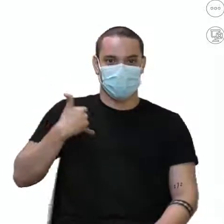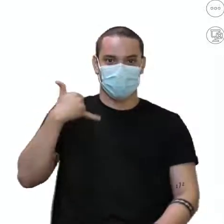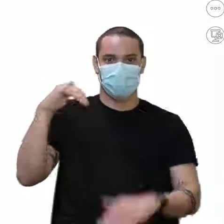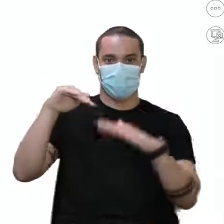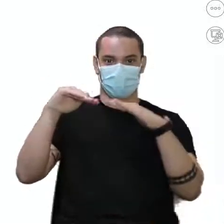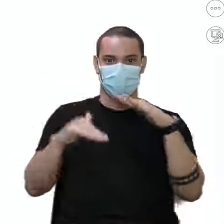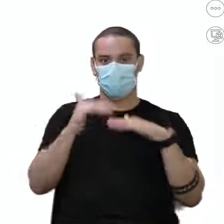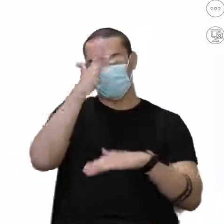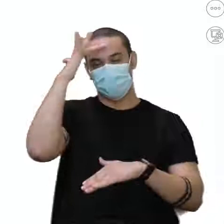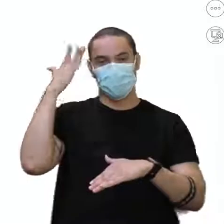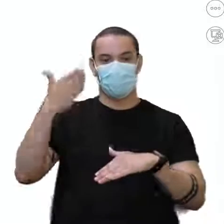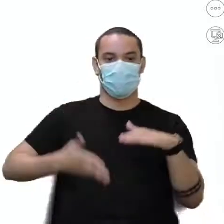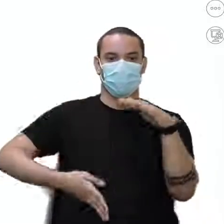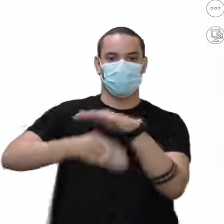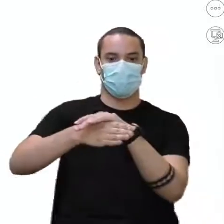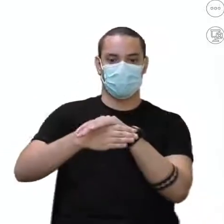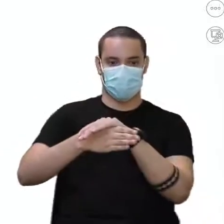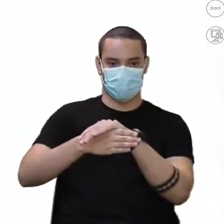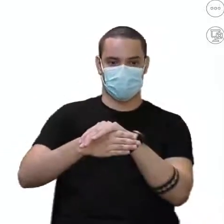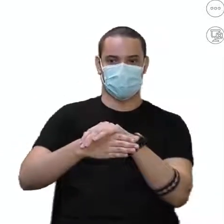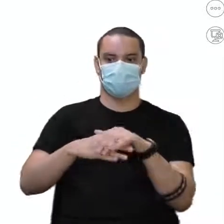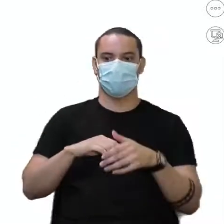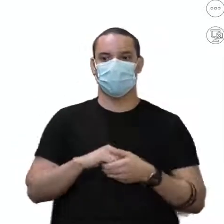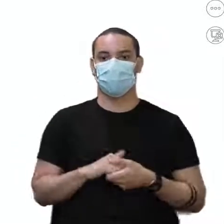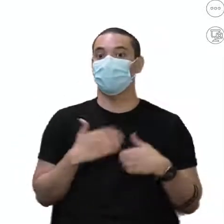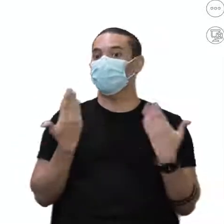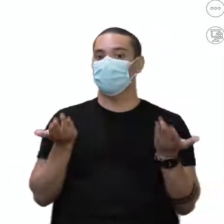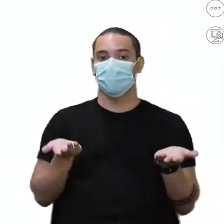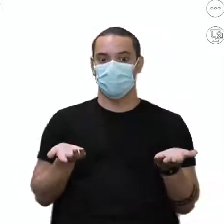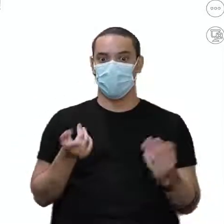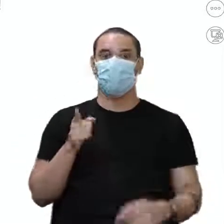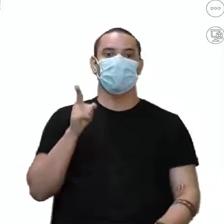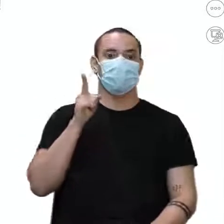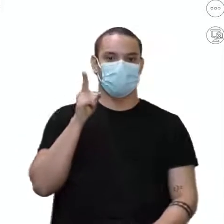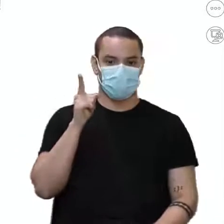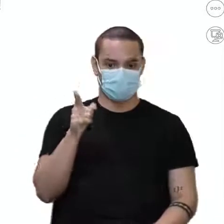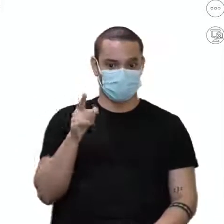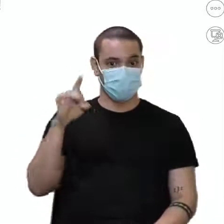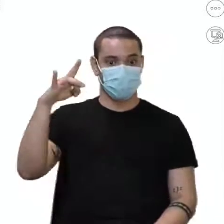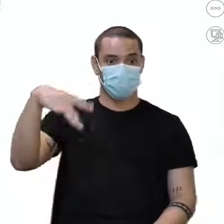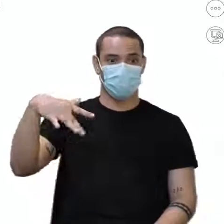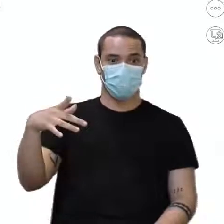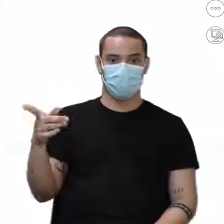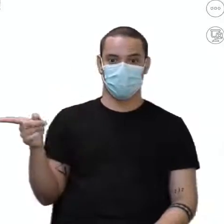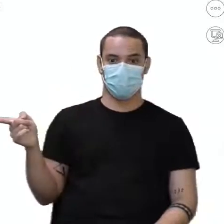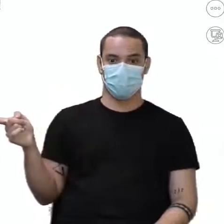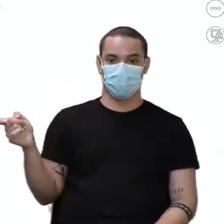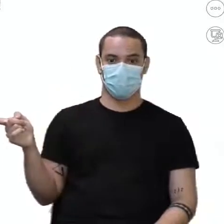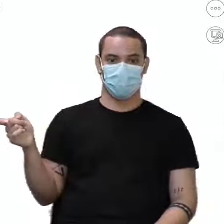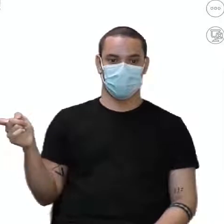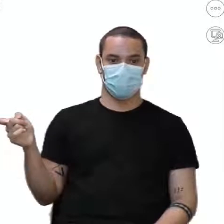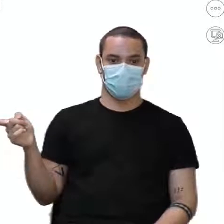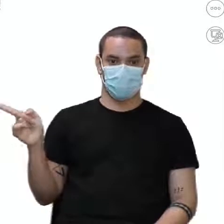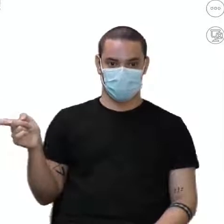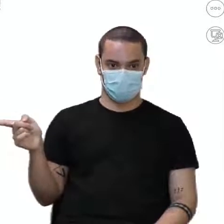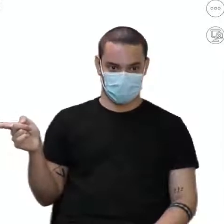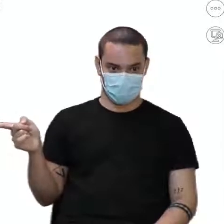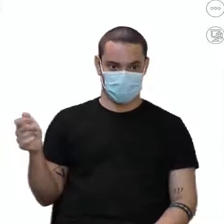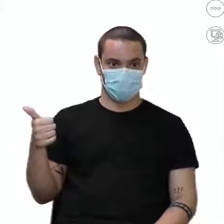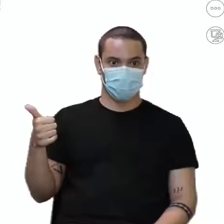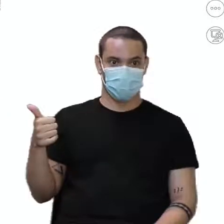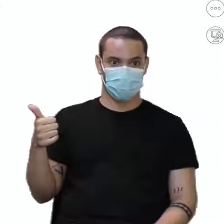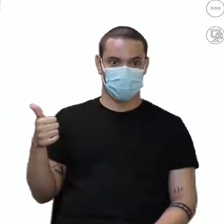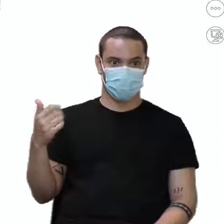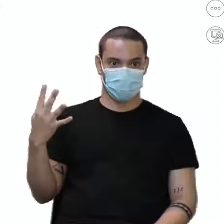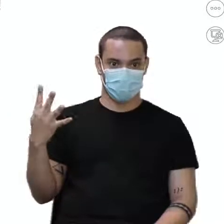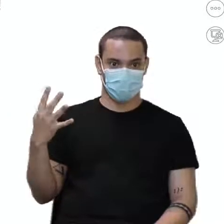para frequentar o cassino? Aí sobrou dois números, sobrou